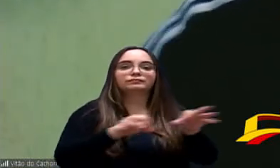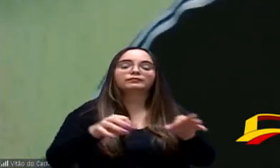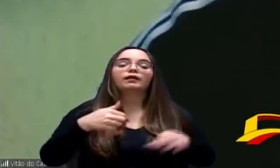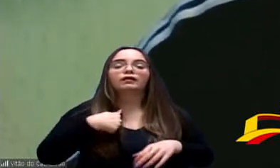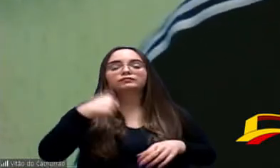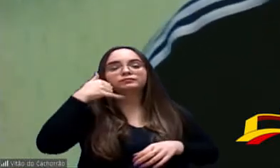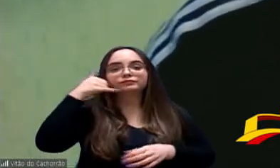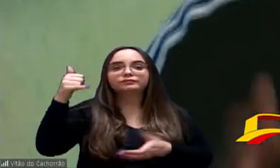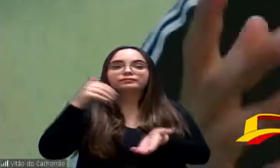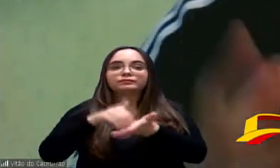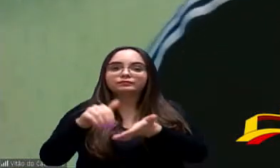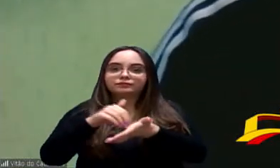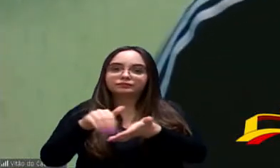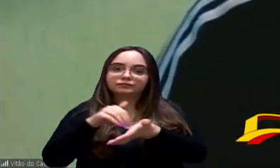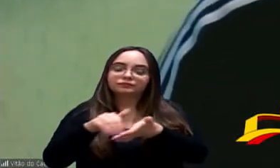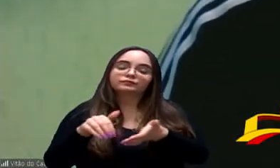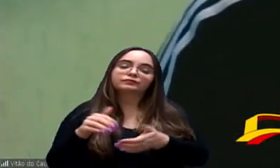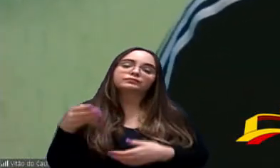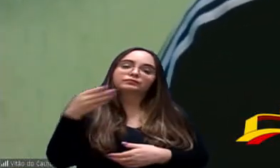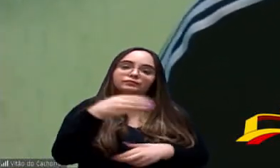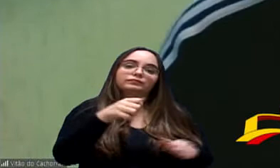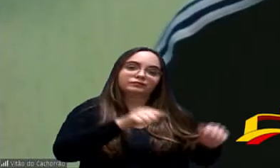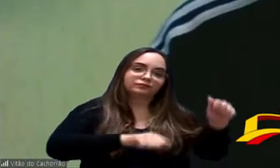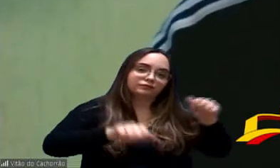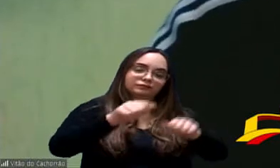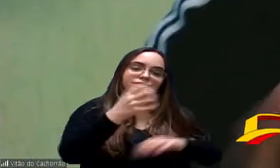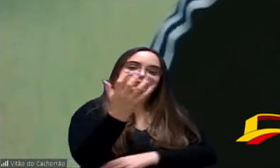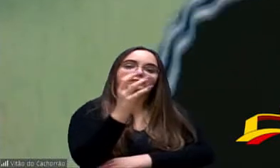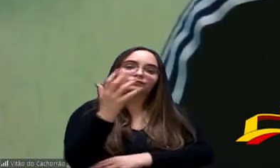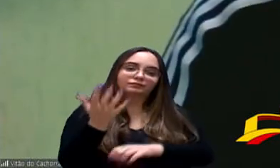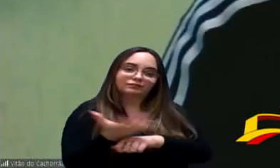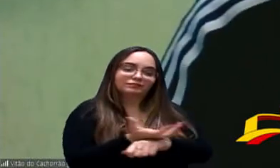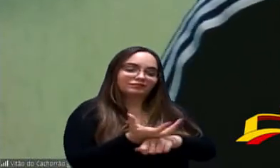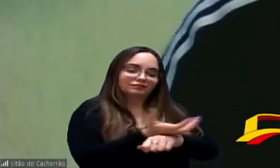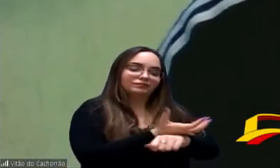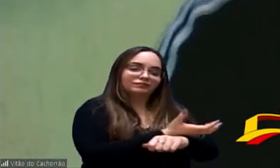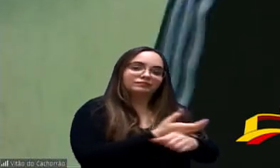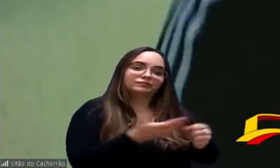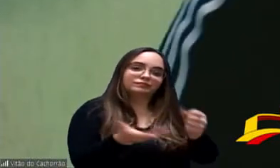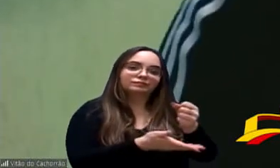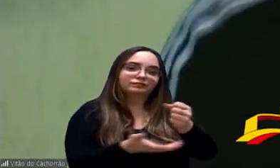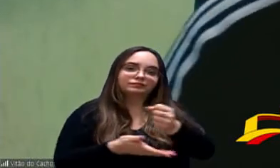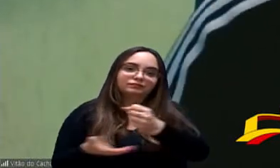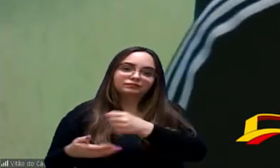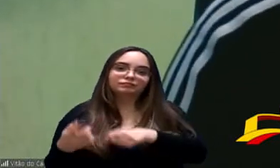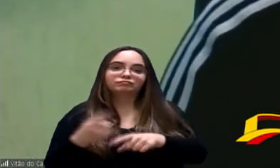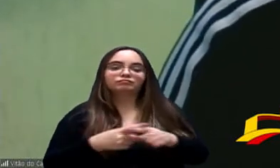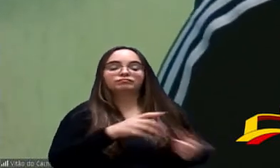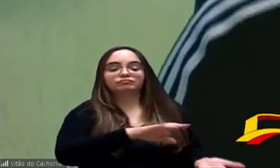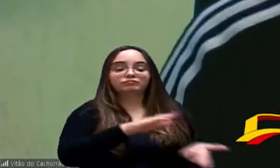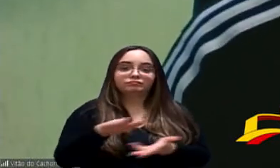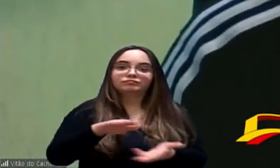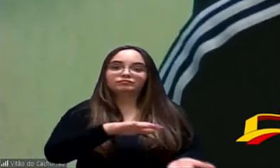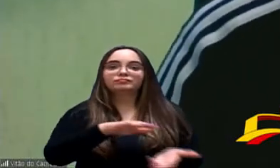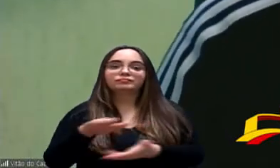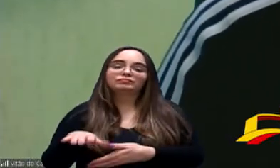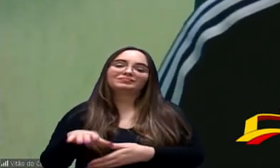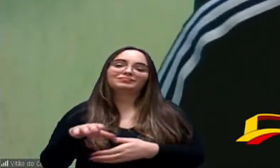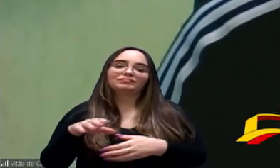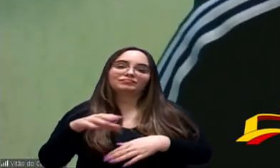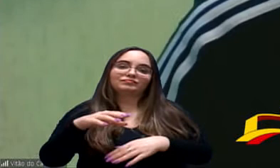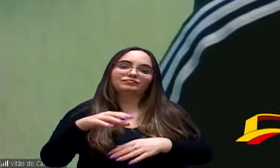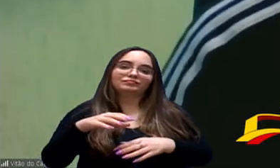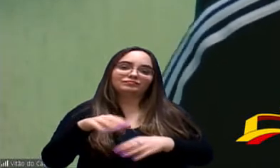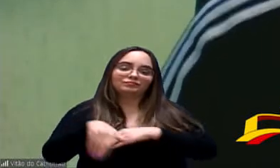secretaria, limparam o matagal e retiraram da calçada, que ele roçou e colocou na calçada. Aí retiraram e